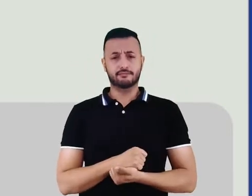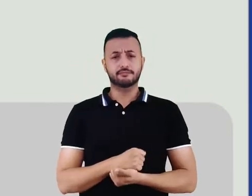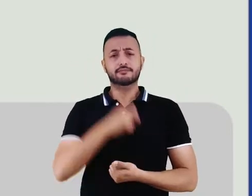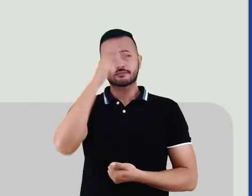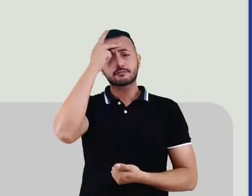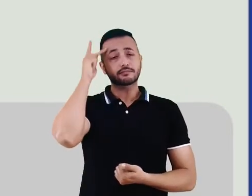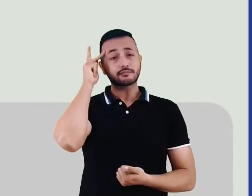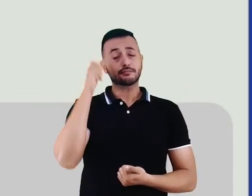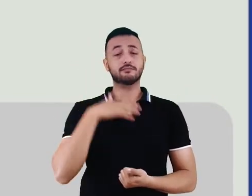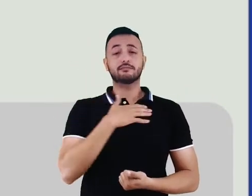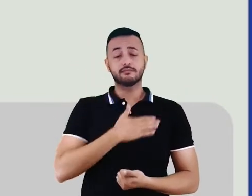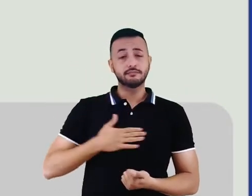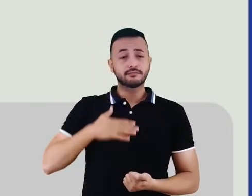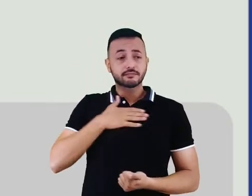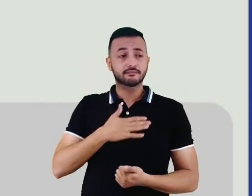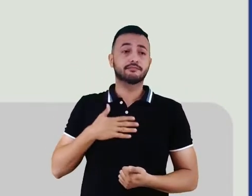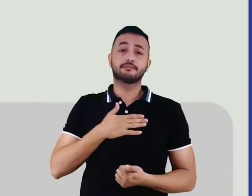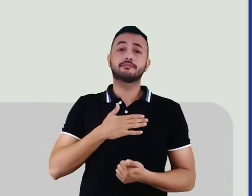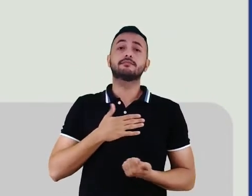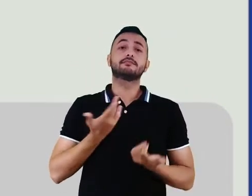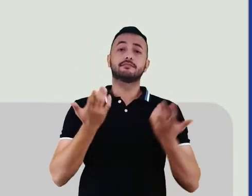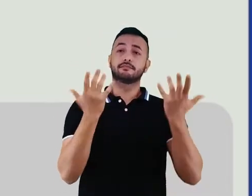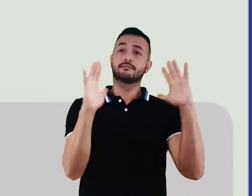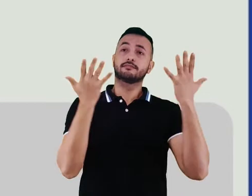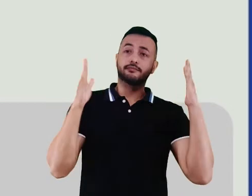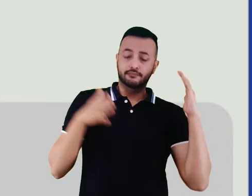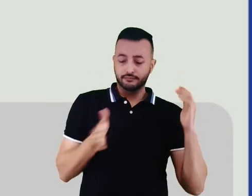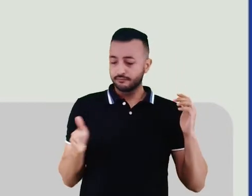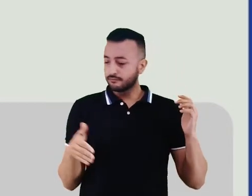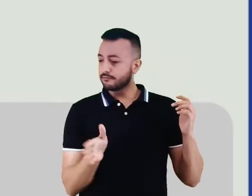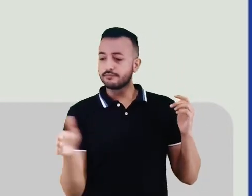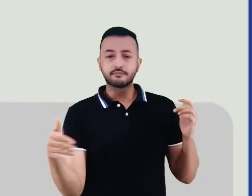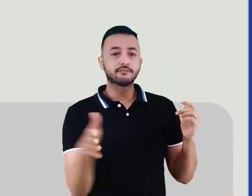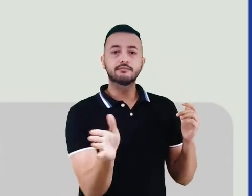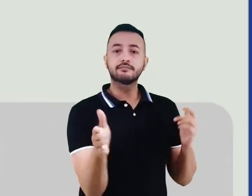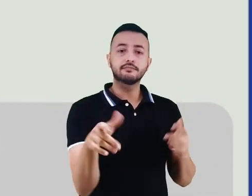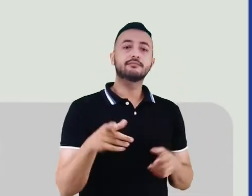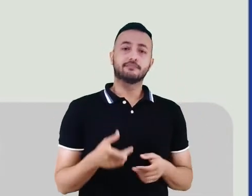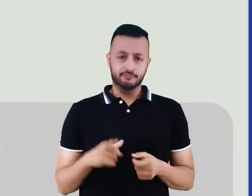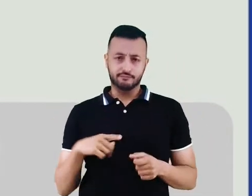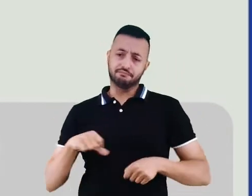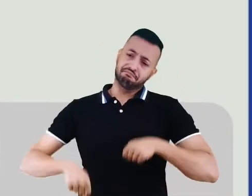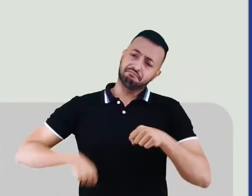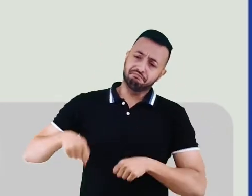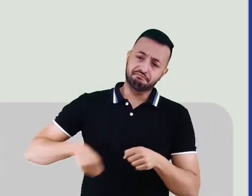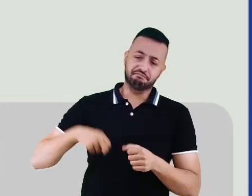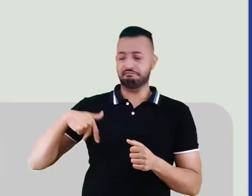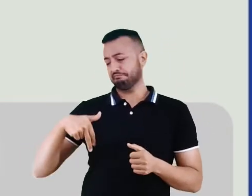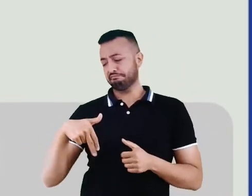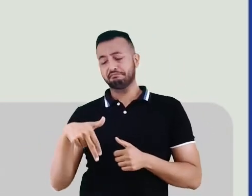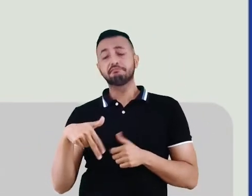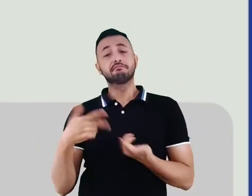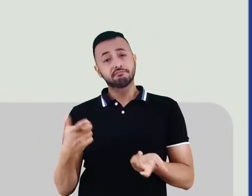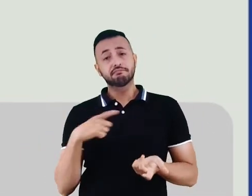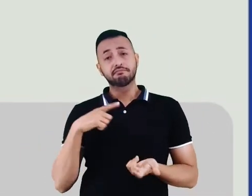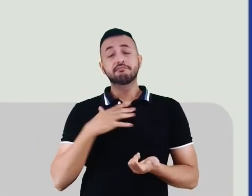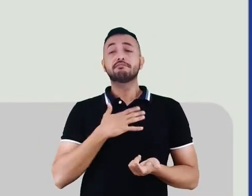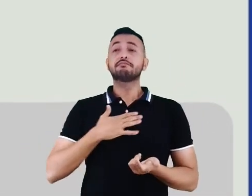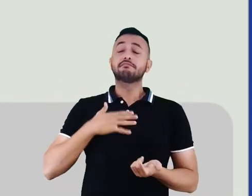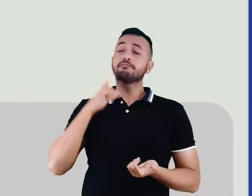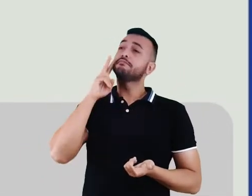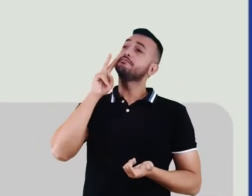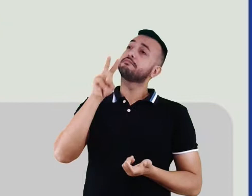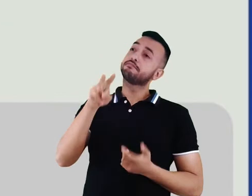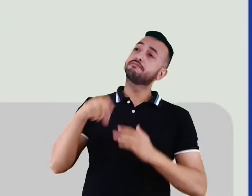fazer trilhas no meio do mato, das florestas. Então, essas pessoas também podem observar o nascer, o pôr do